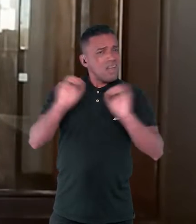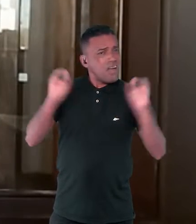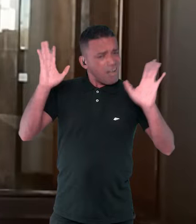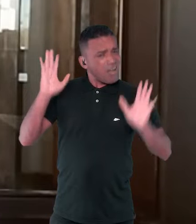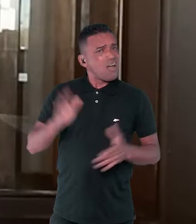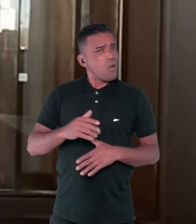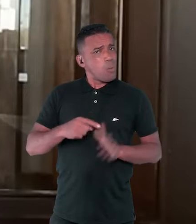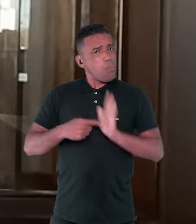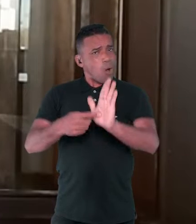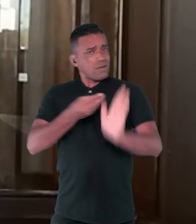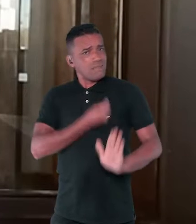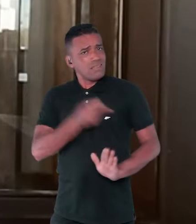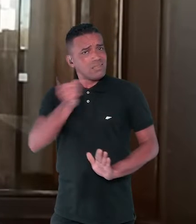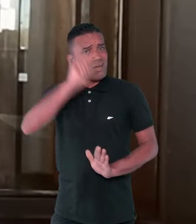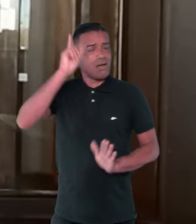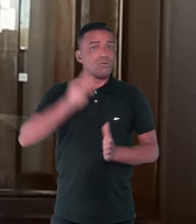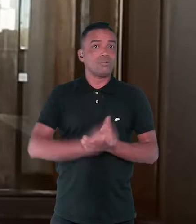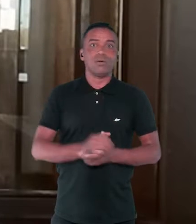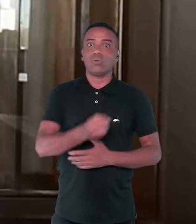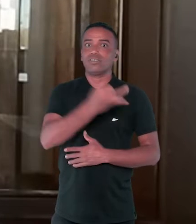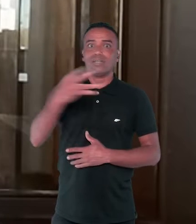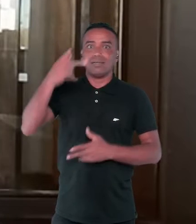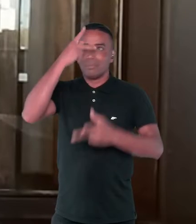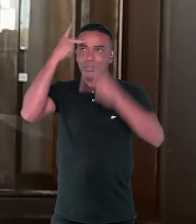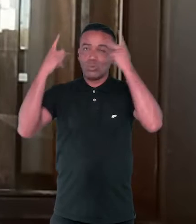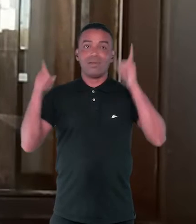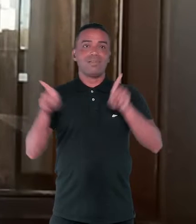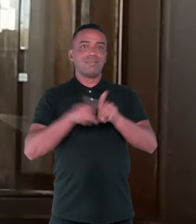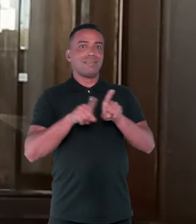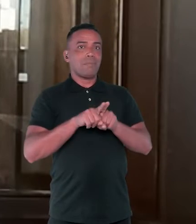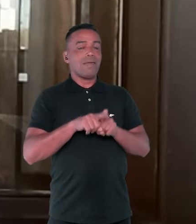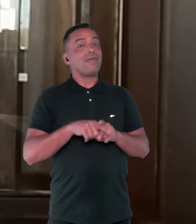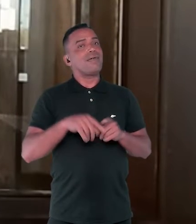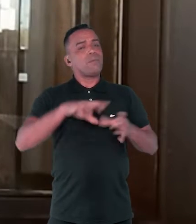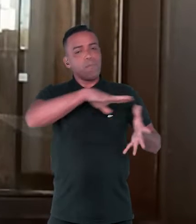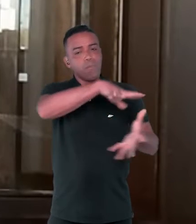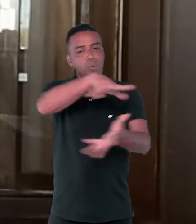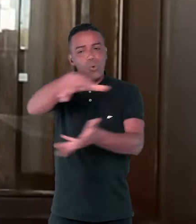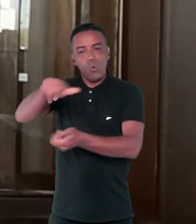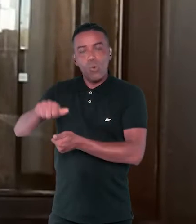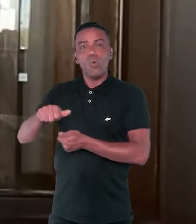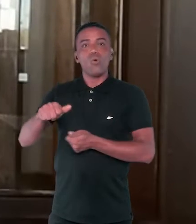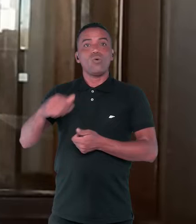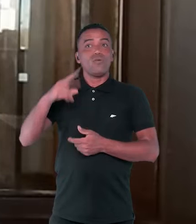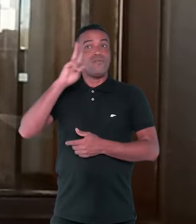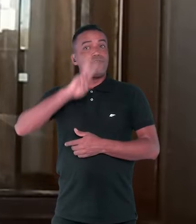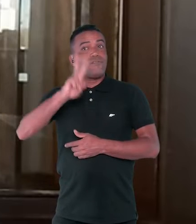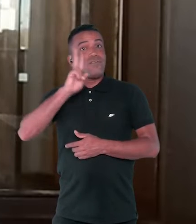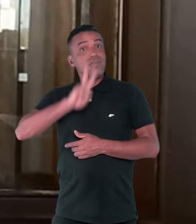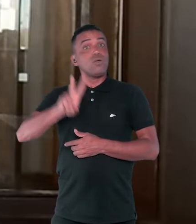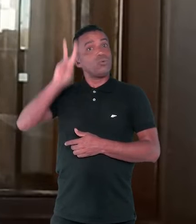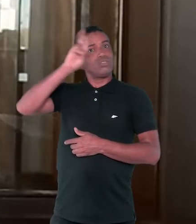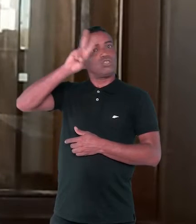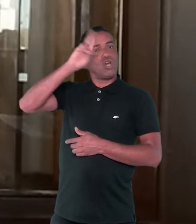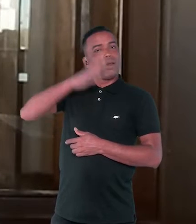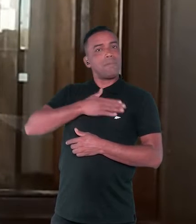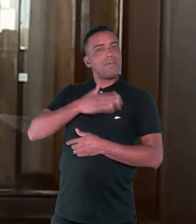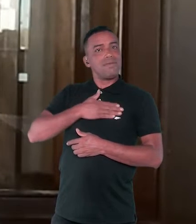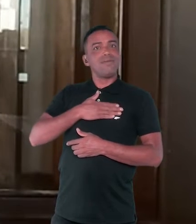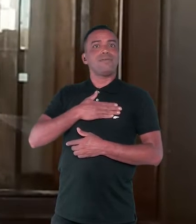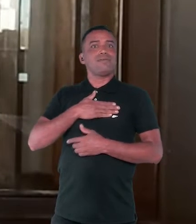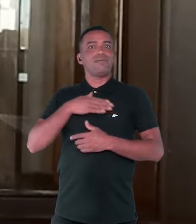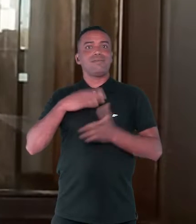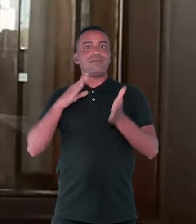tal. Mas, em compensação, a quantidade de gente por esse mundão afora, que vendo a minha história na internet, eventualmente no Google e